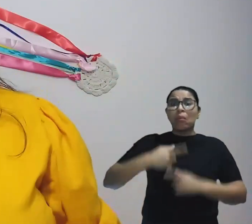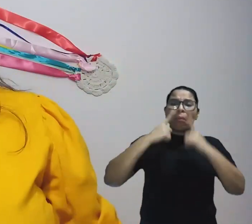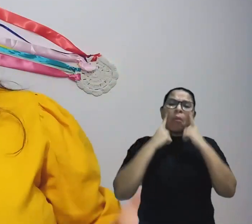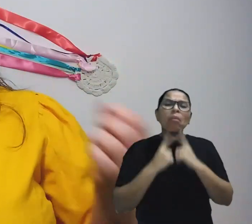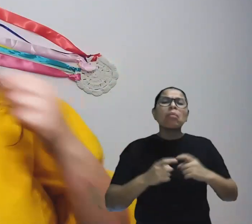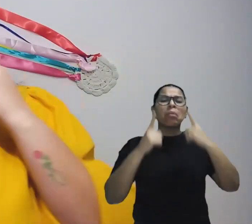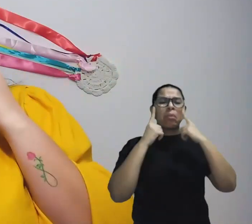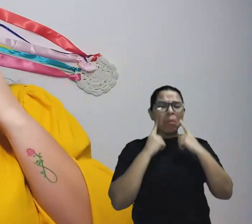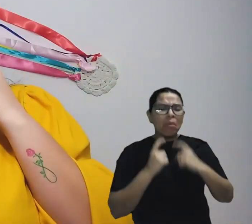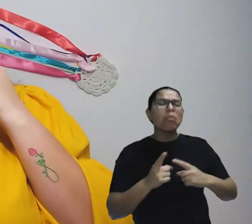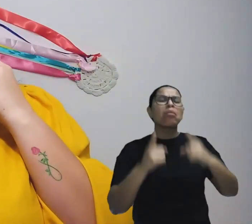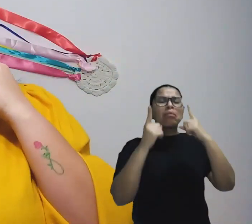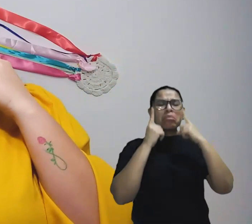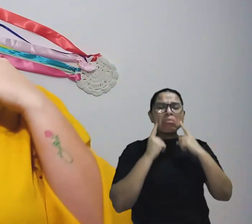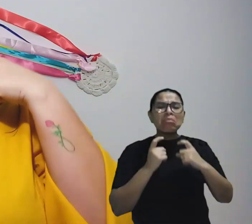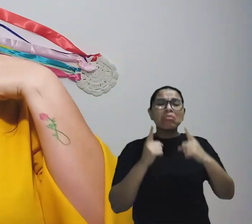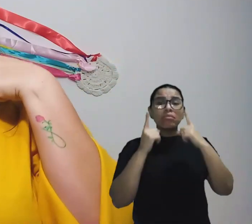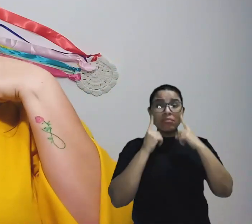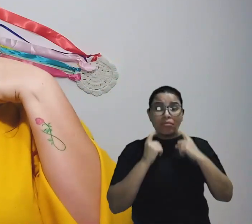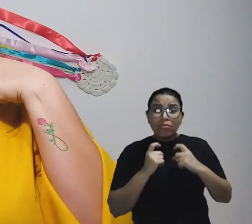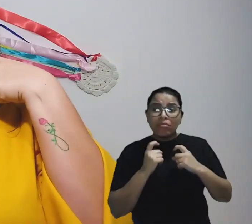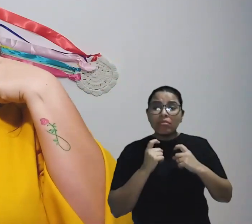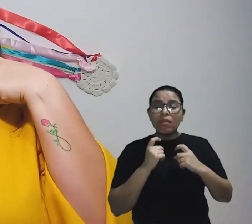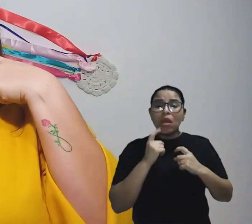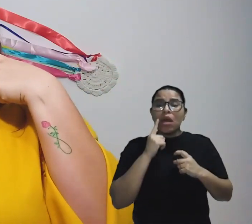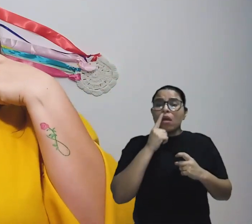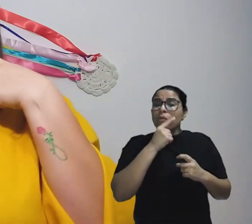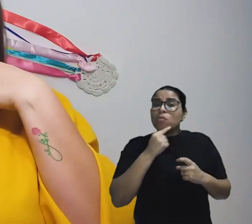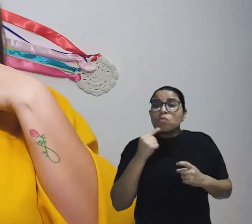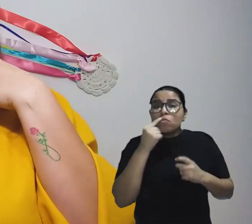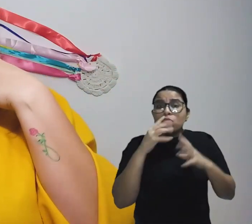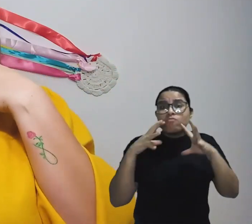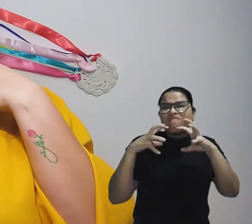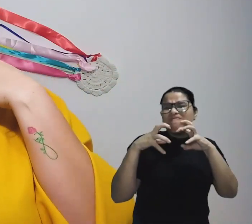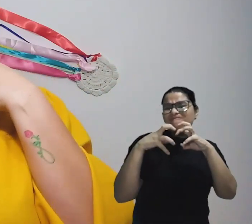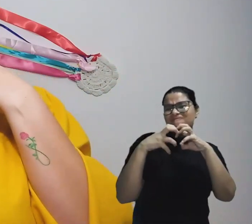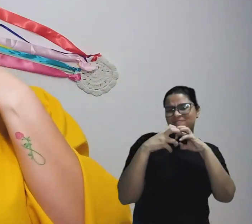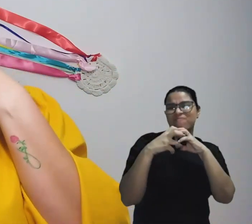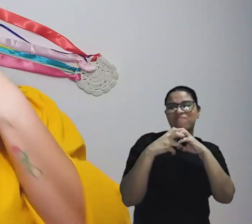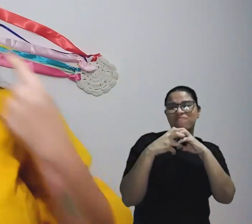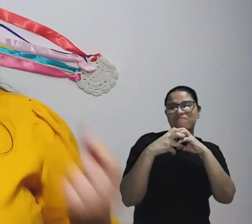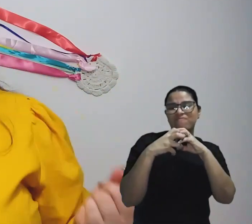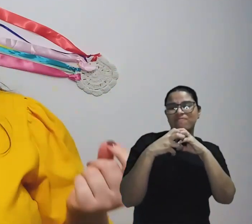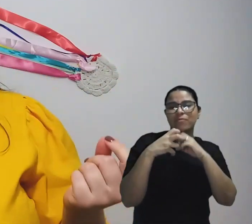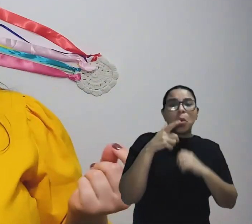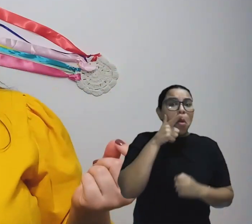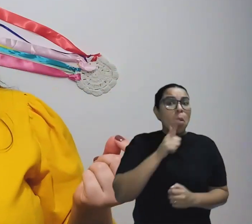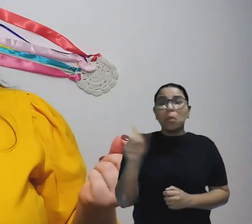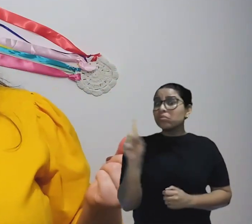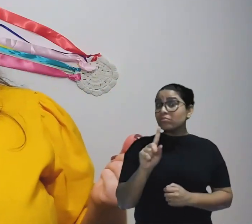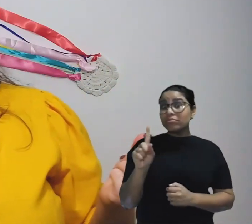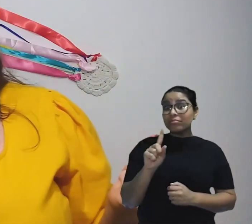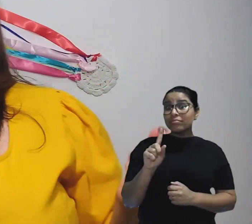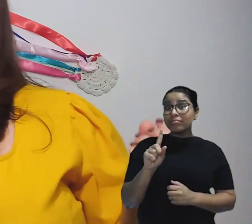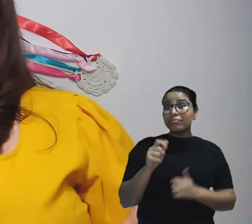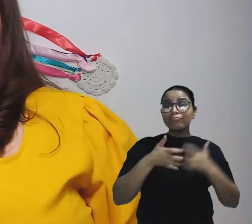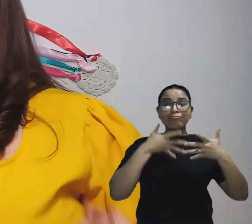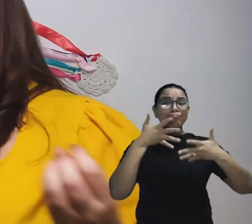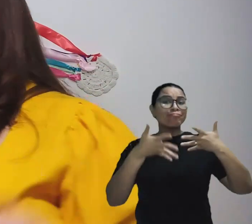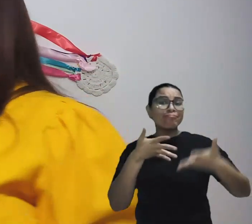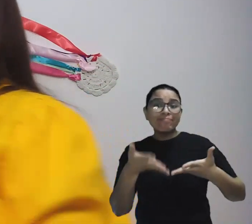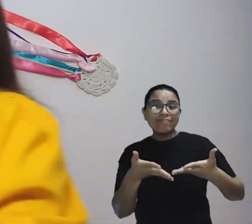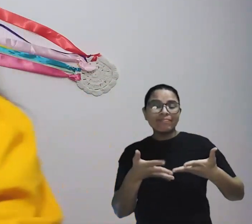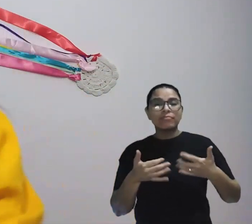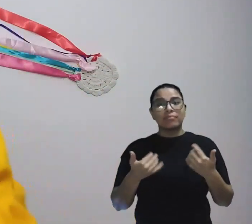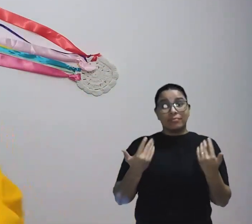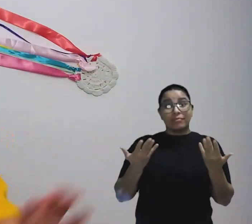tanto que enferrujou as mandíbulas e ele não conseguia mais falar. Foi